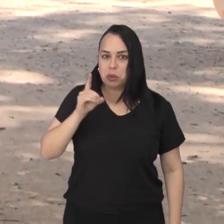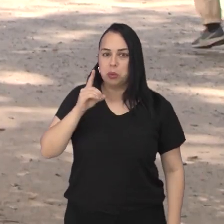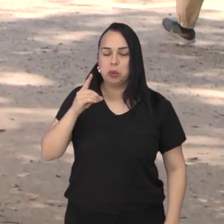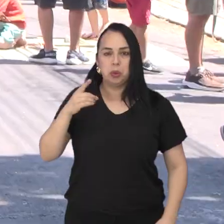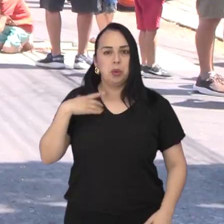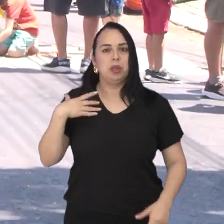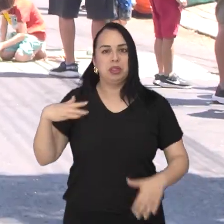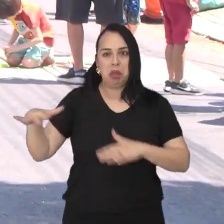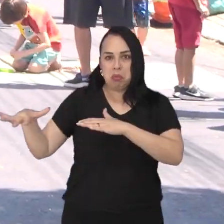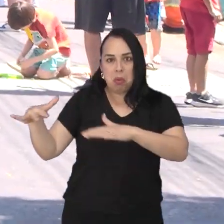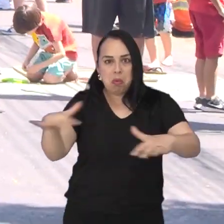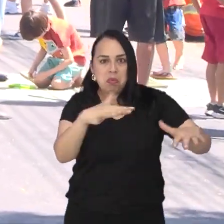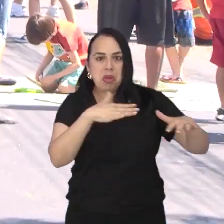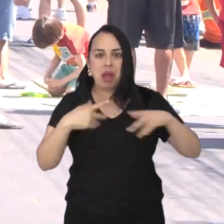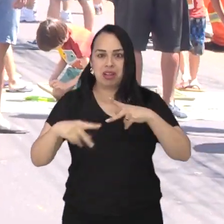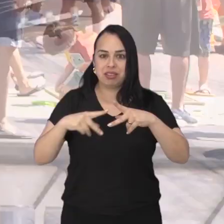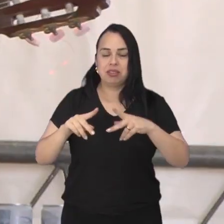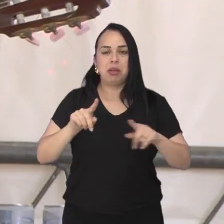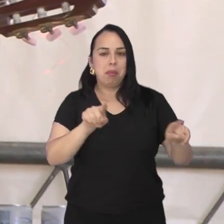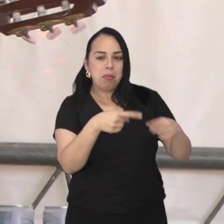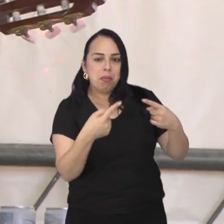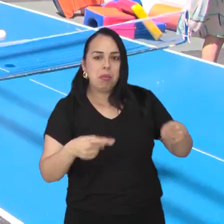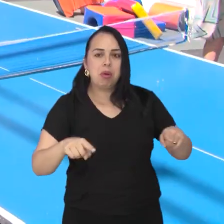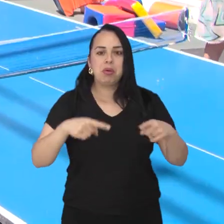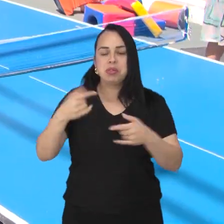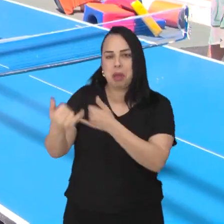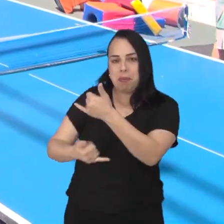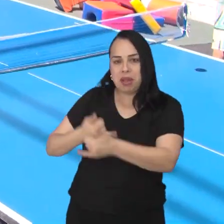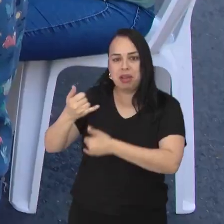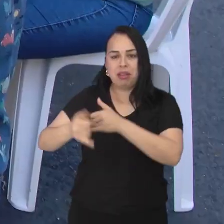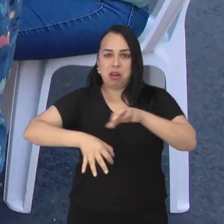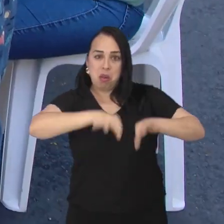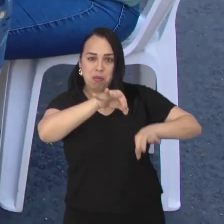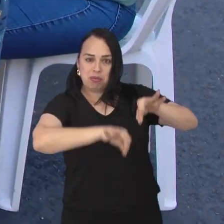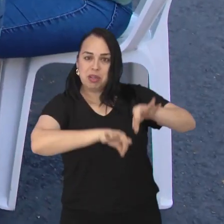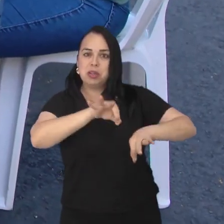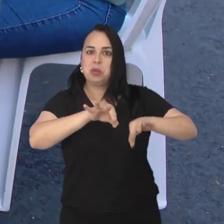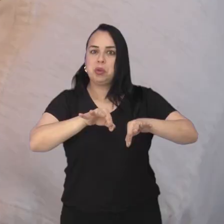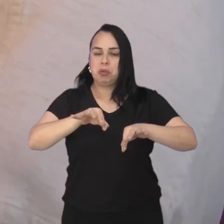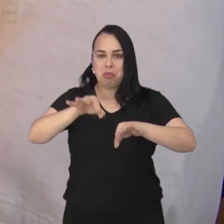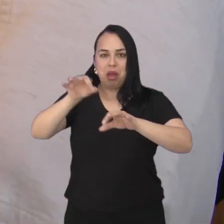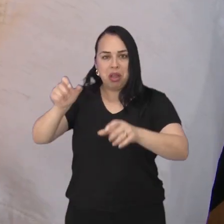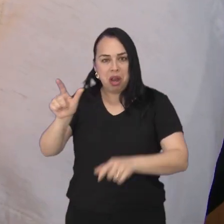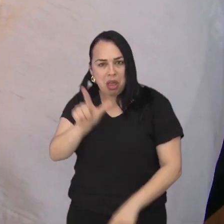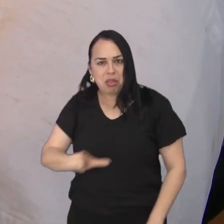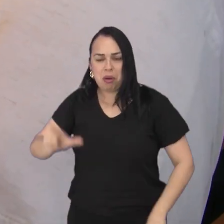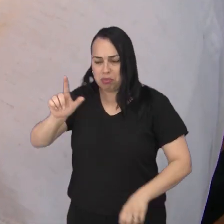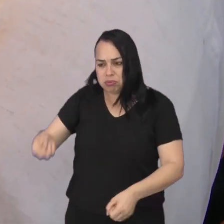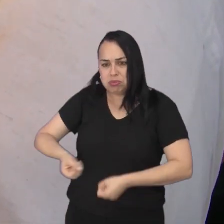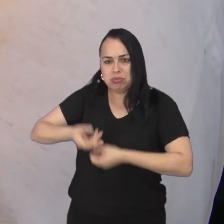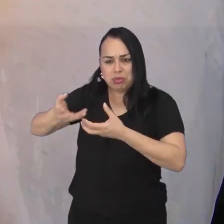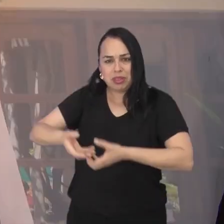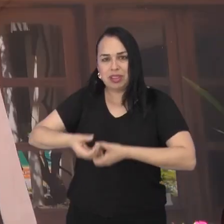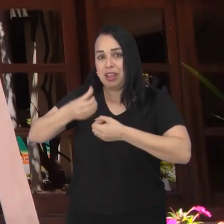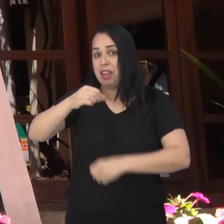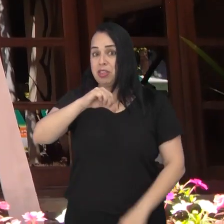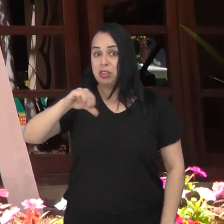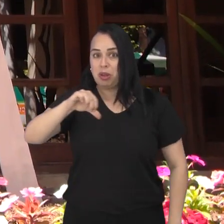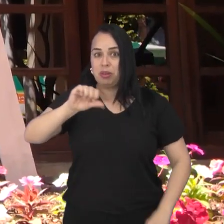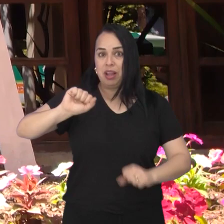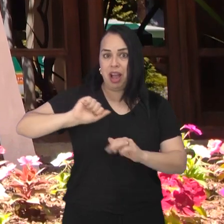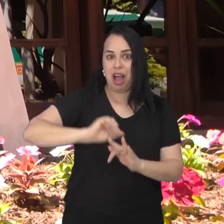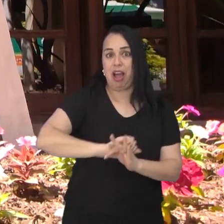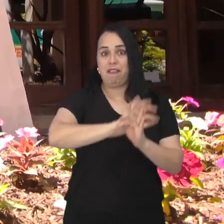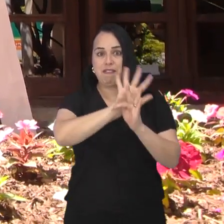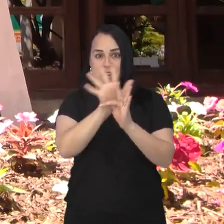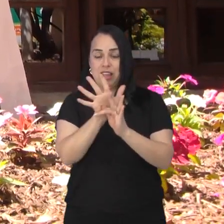semana foi de muita agitação em São José. Música, recreação, oficinas e muita literatura movimentaram a 9ª edição